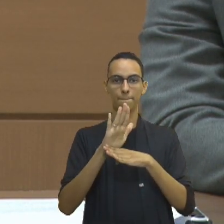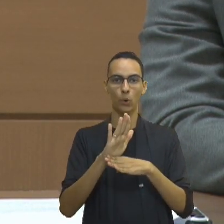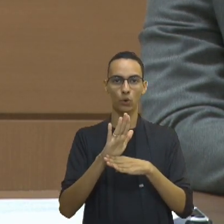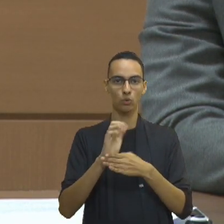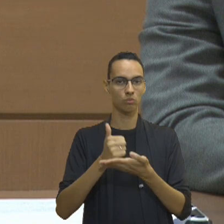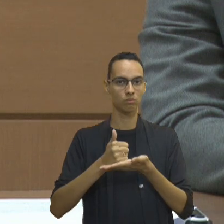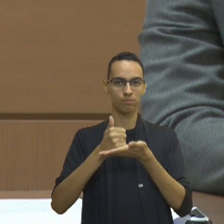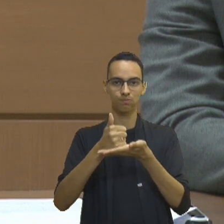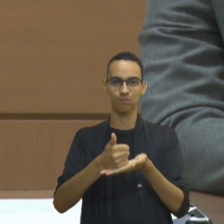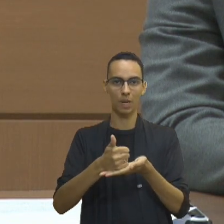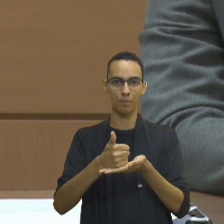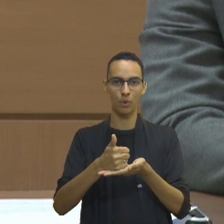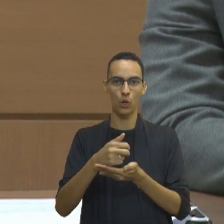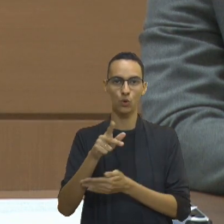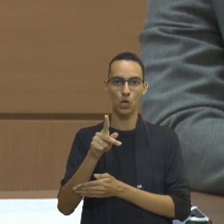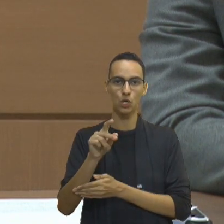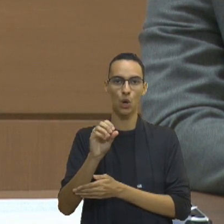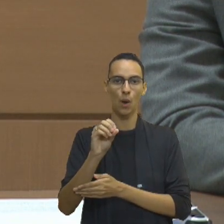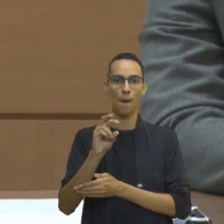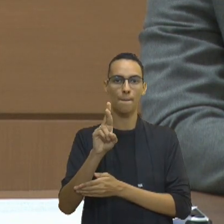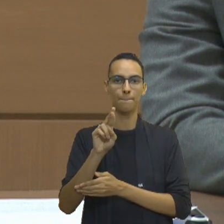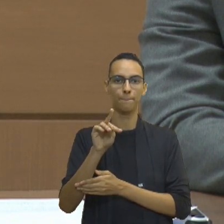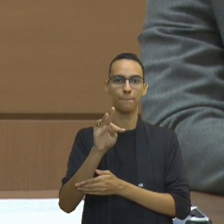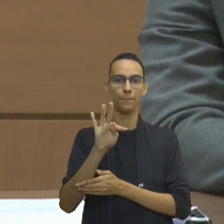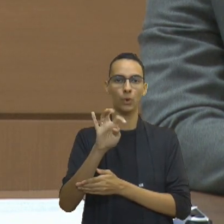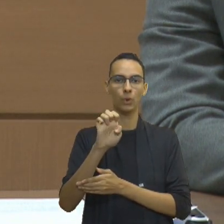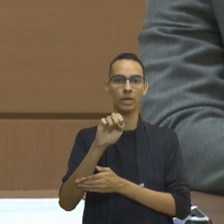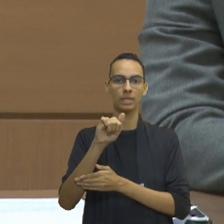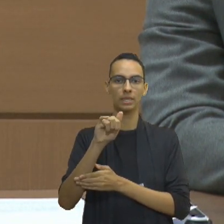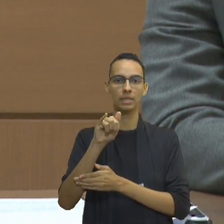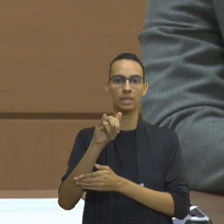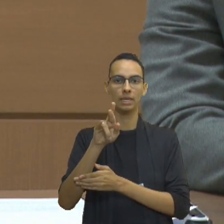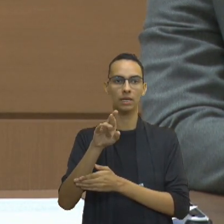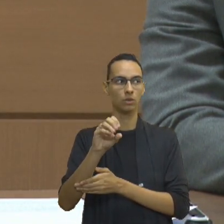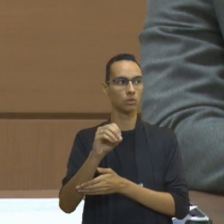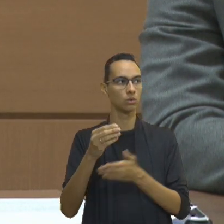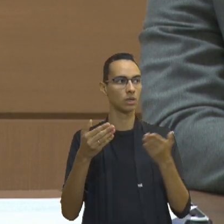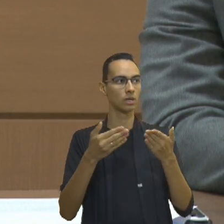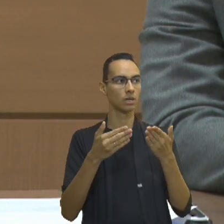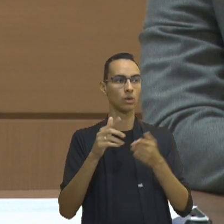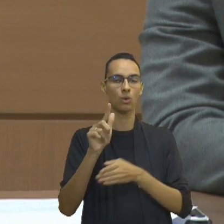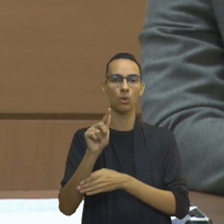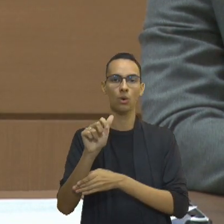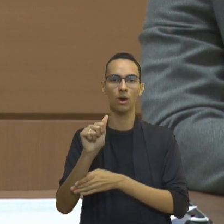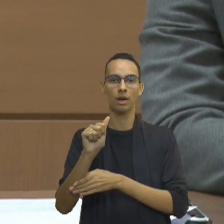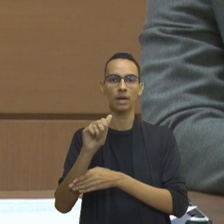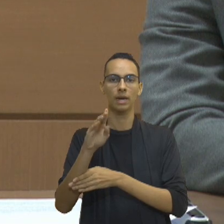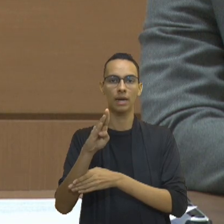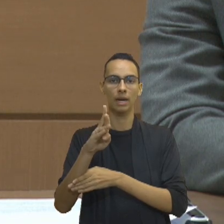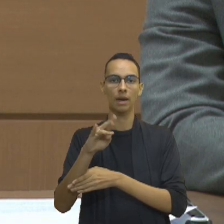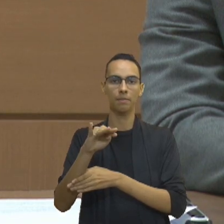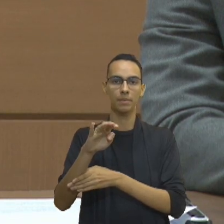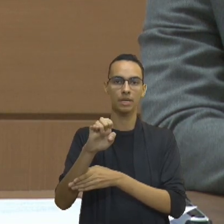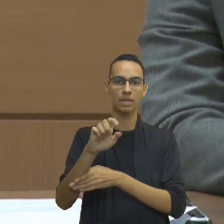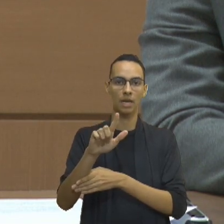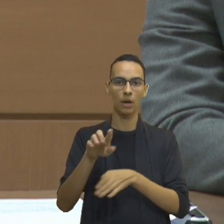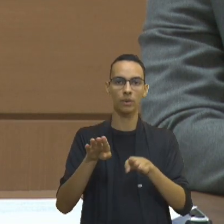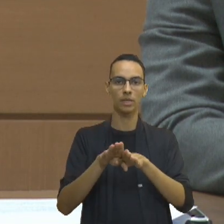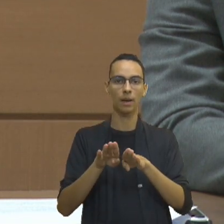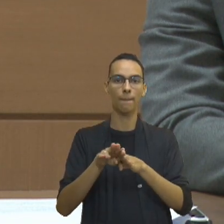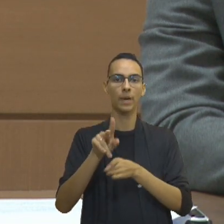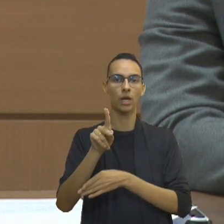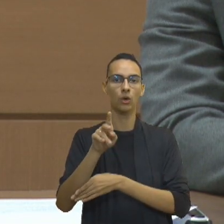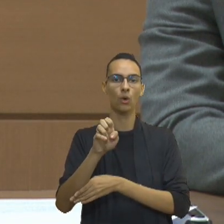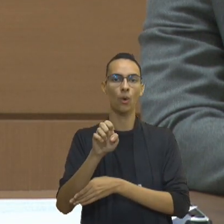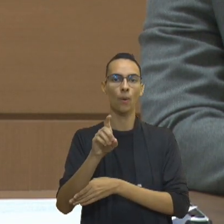também, uniformizados de cinza. Aqui hoje estão o Gabriel e o Pedro. Então, agradeço desde já a nossa